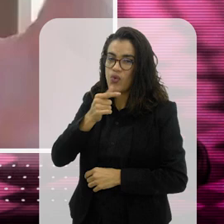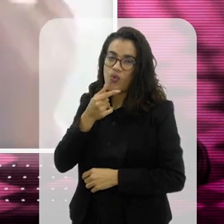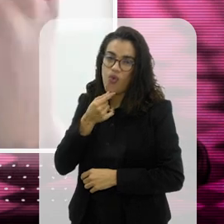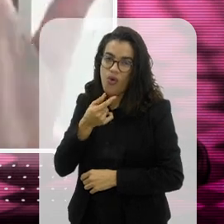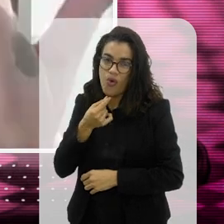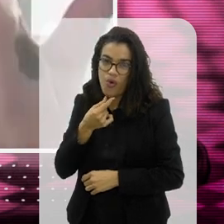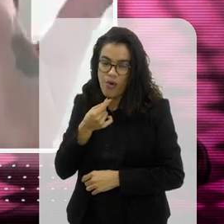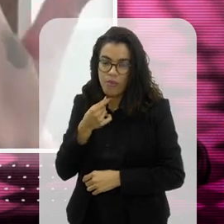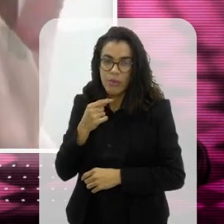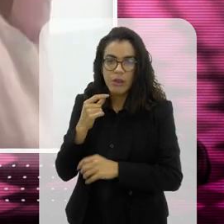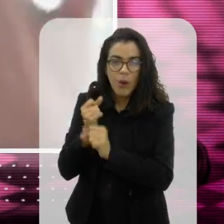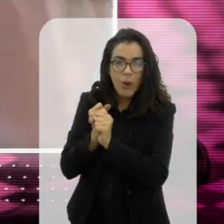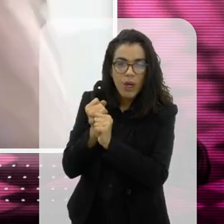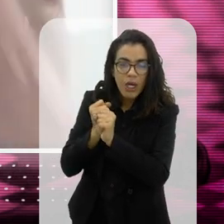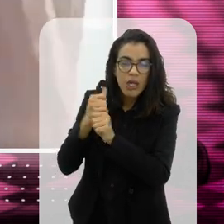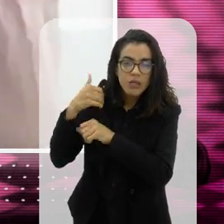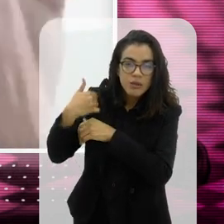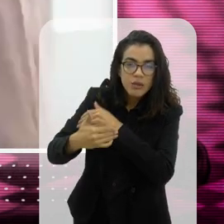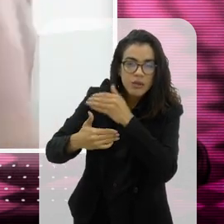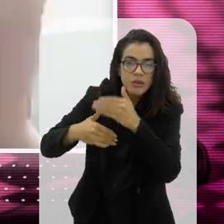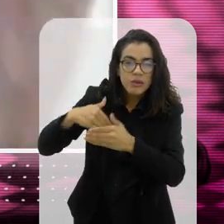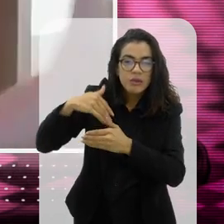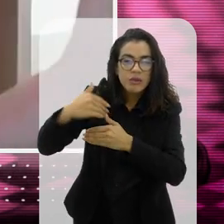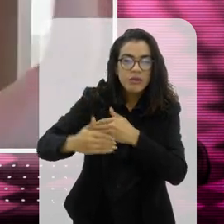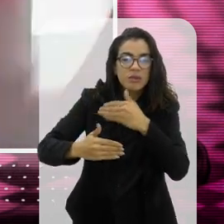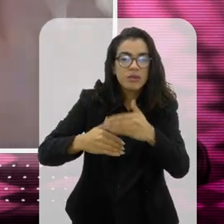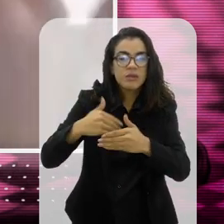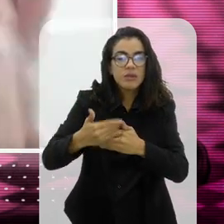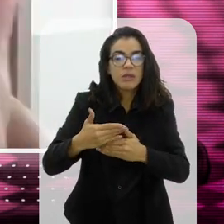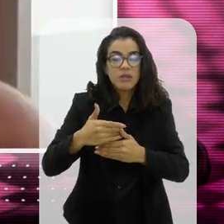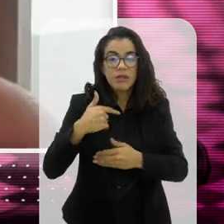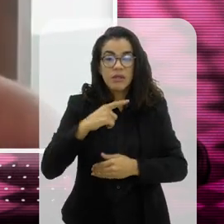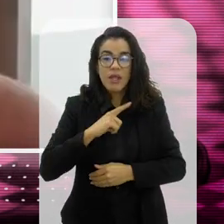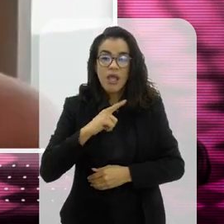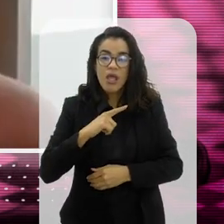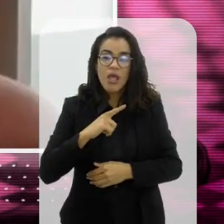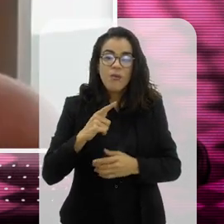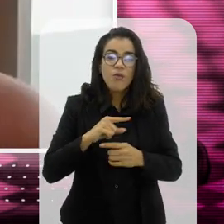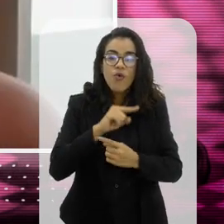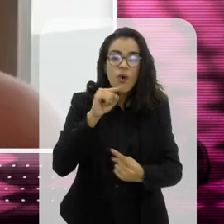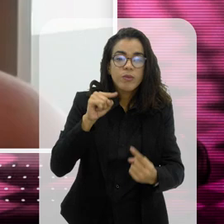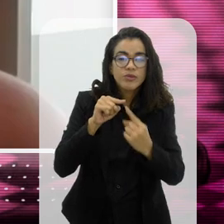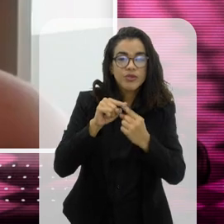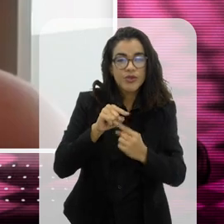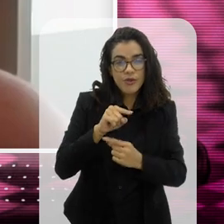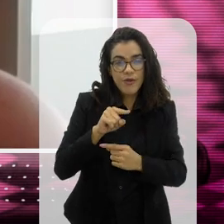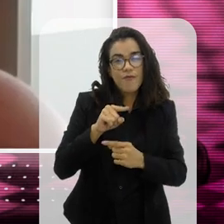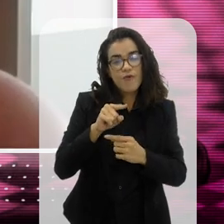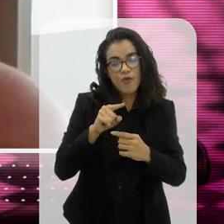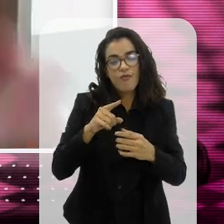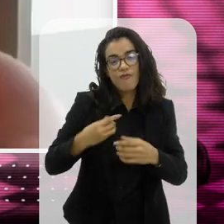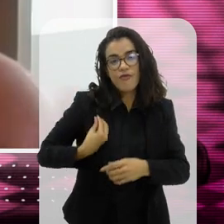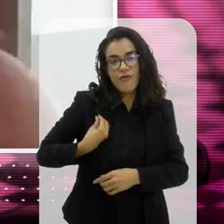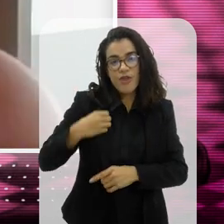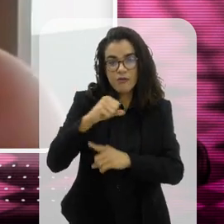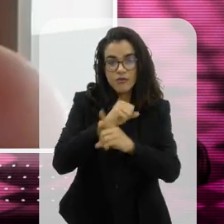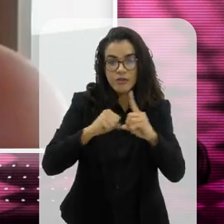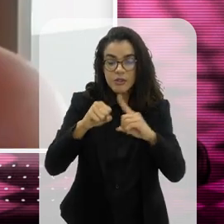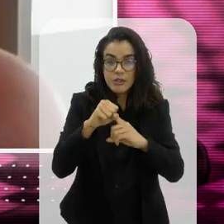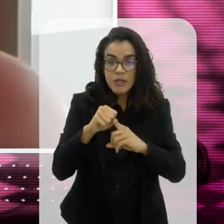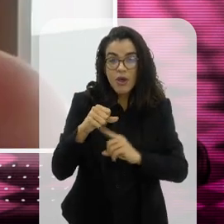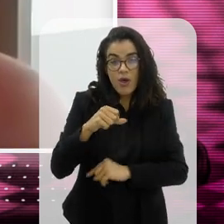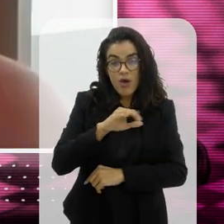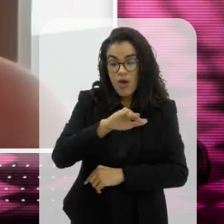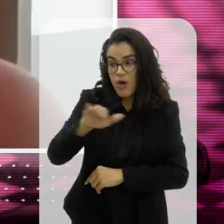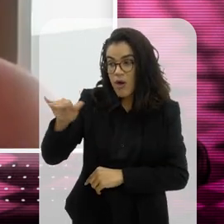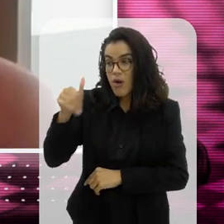diferente. Isso vem ao longo de todos esses anos, e agora nós temos a função, enquanto sociedade, de repaginar isso, assim como